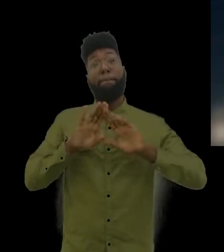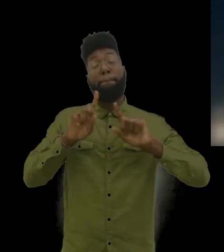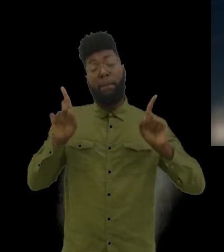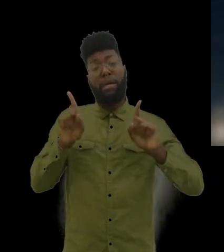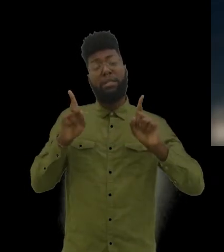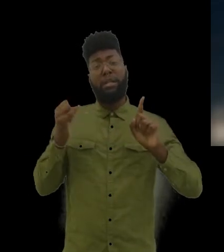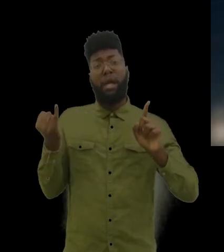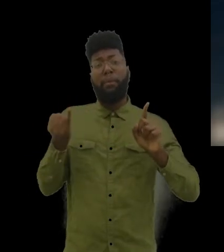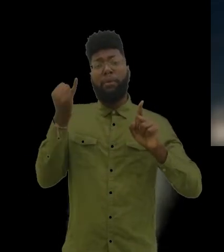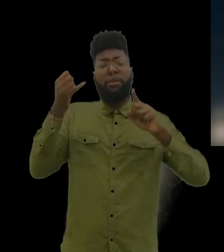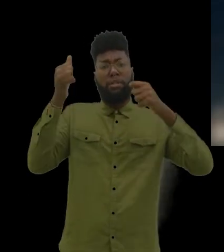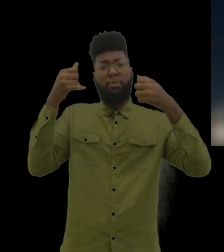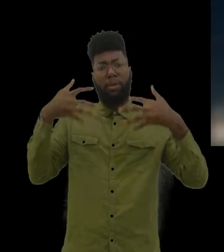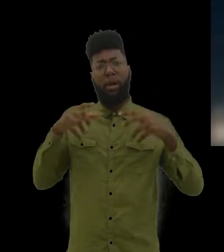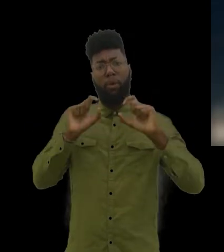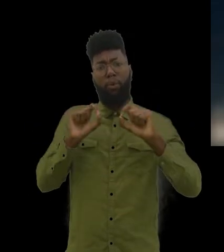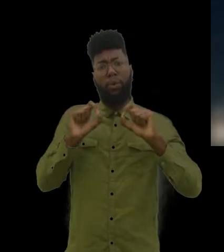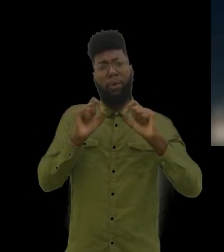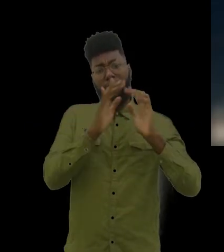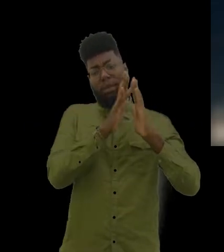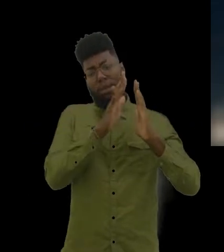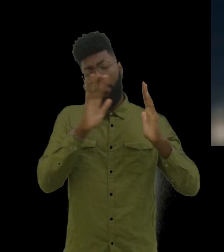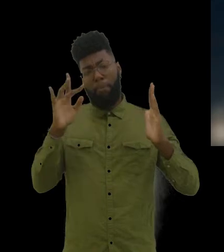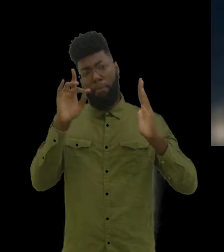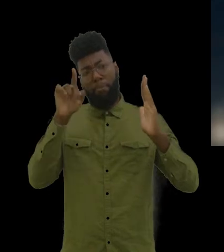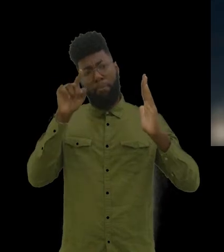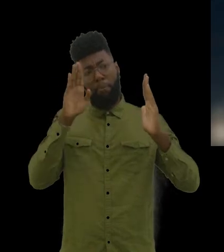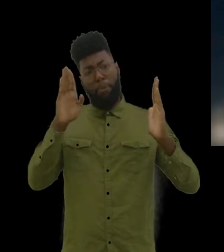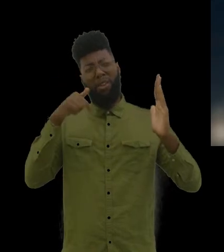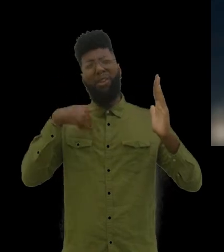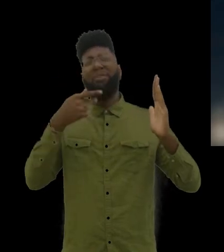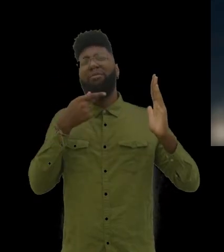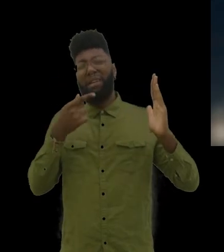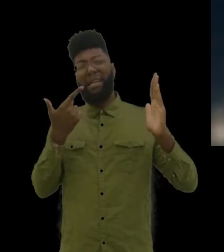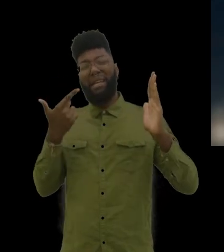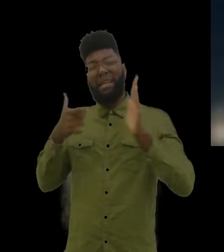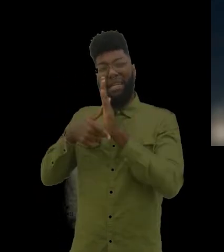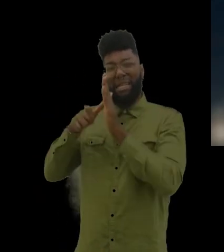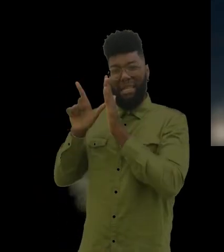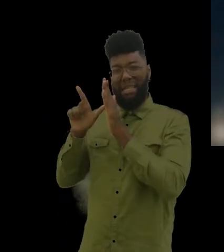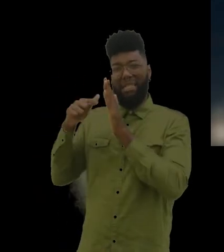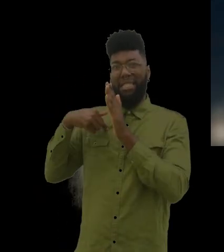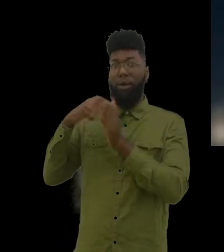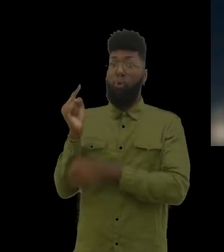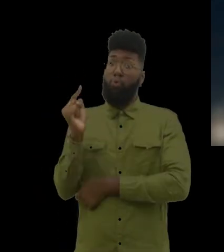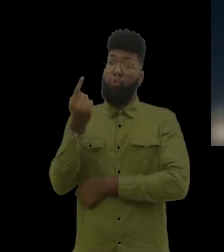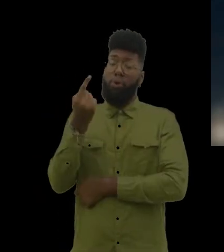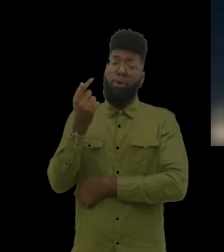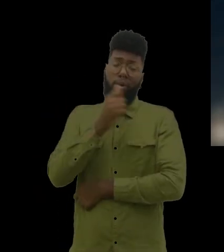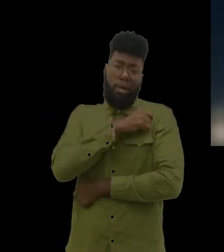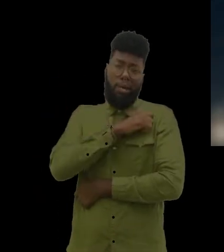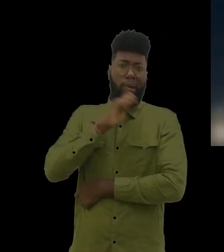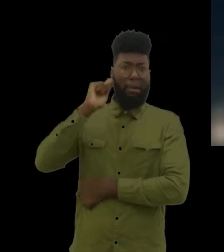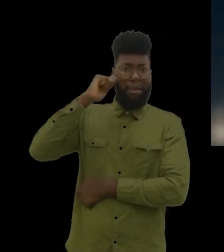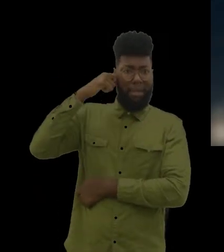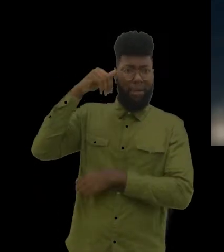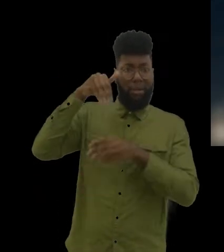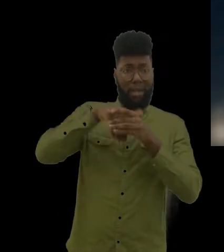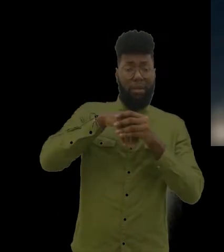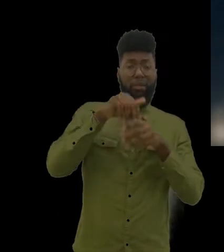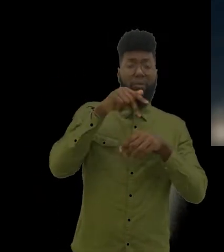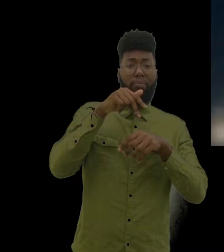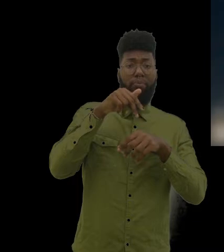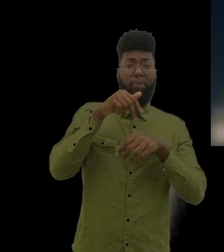que nesse período, entre a faculdade, que eu te falei, que eu era o único aluno lá, na pós-graduação também eu era o único aluno